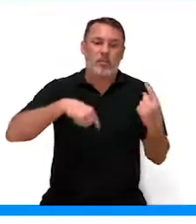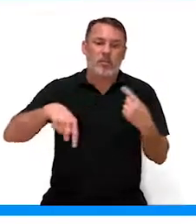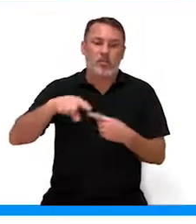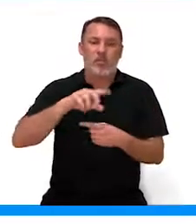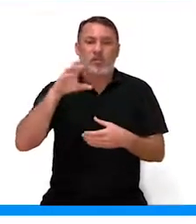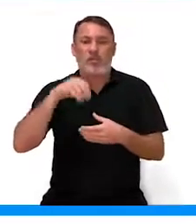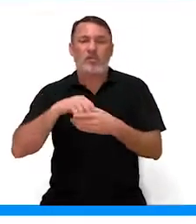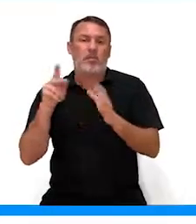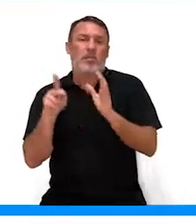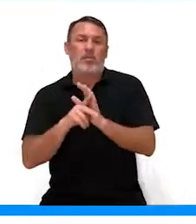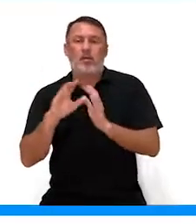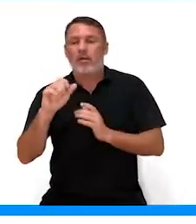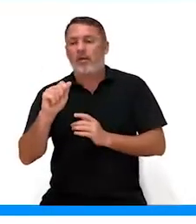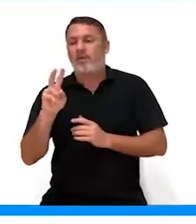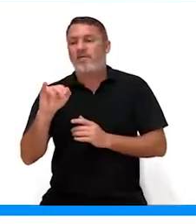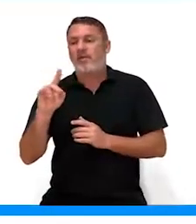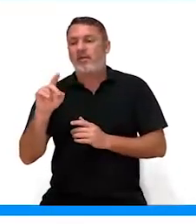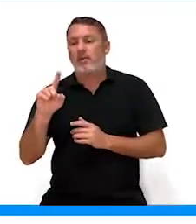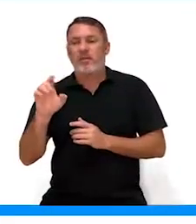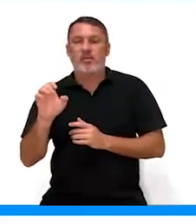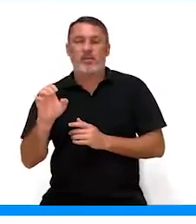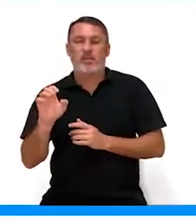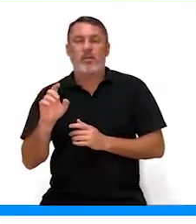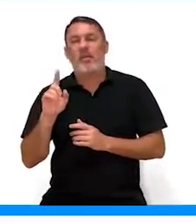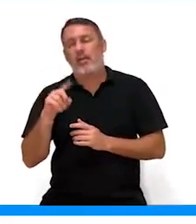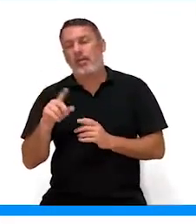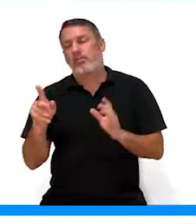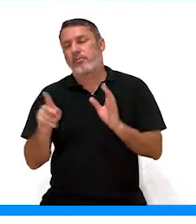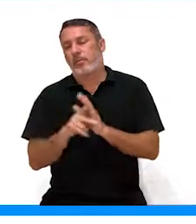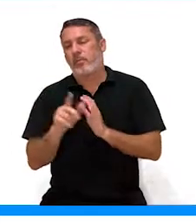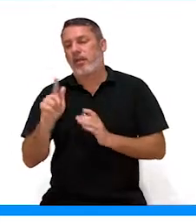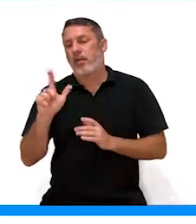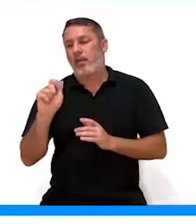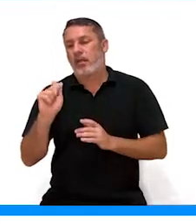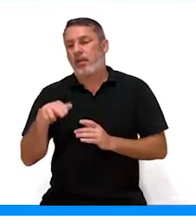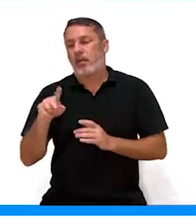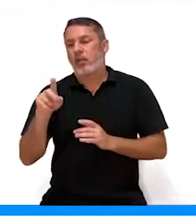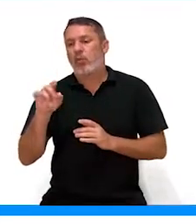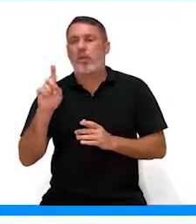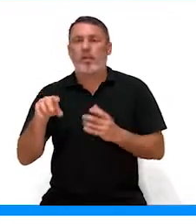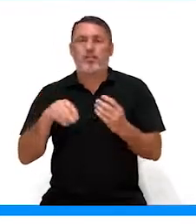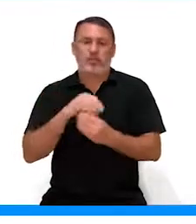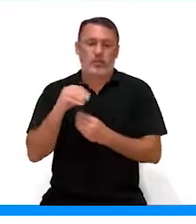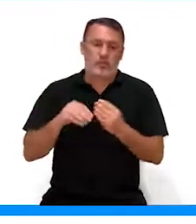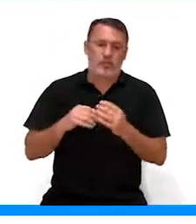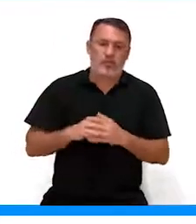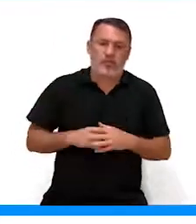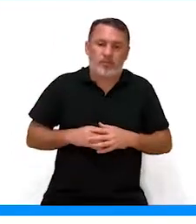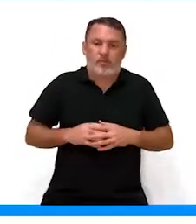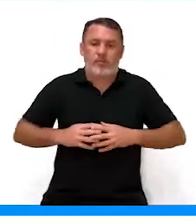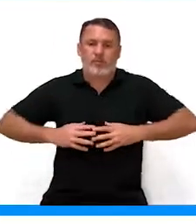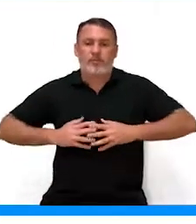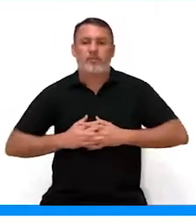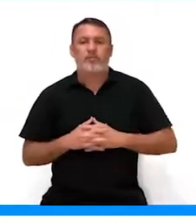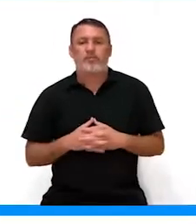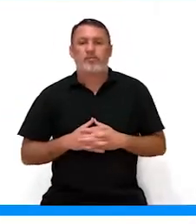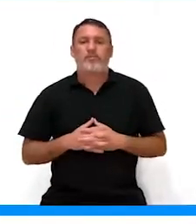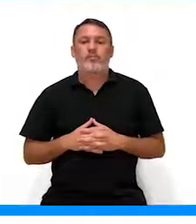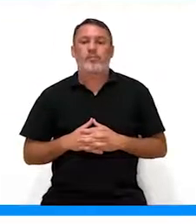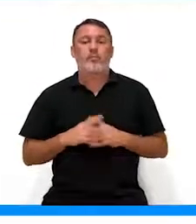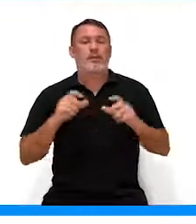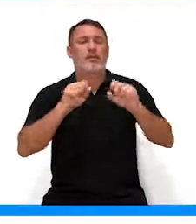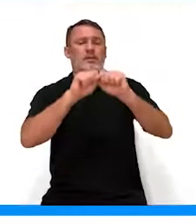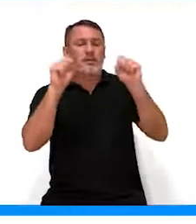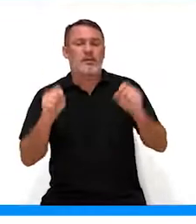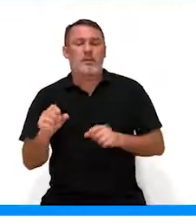ele também vai liberar ovócitos secundários dentro de uma cavidade que é a tuba uterina. Então, essas glândulas a gente considera como mistas.